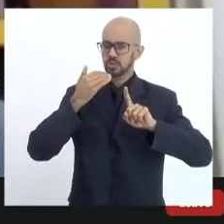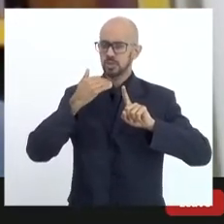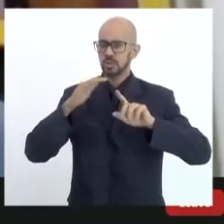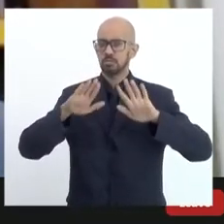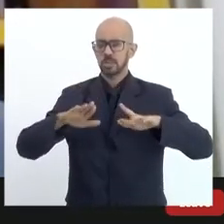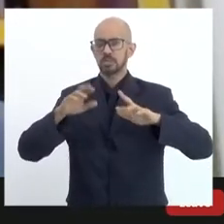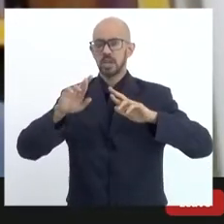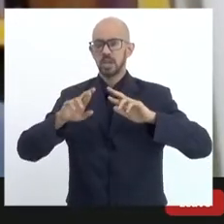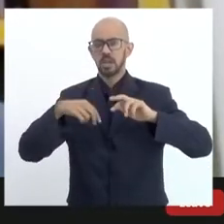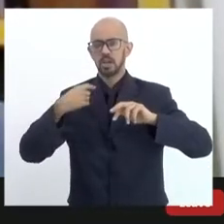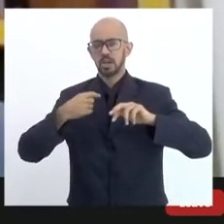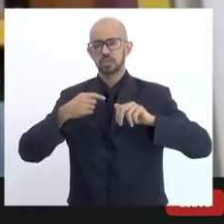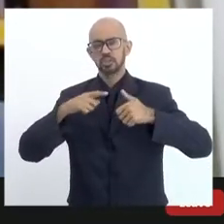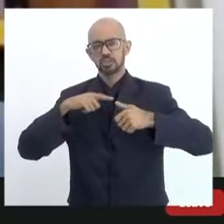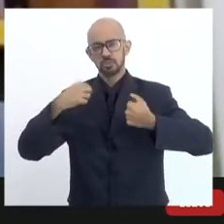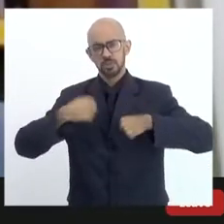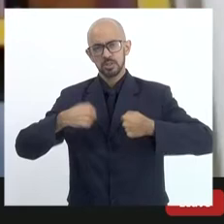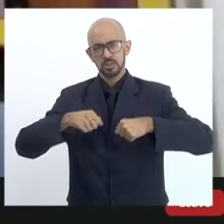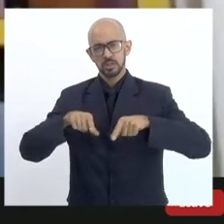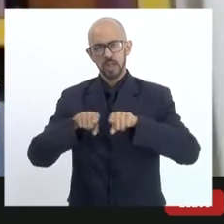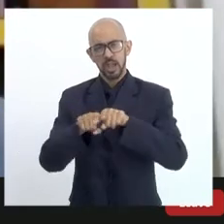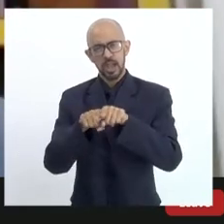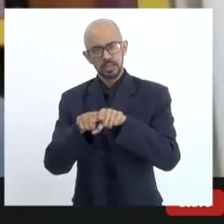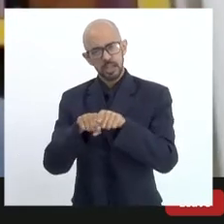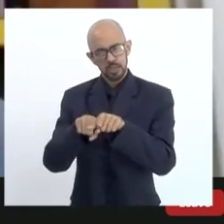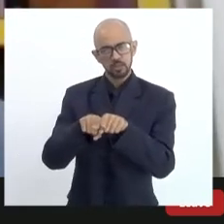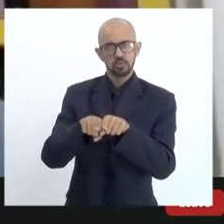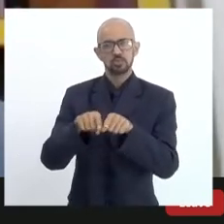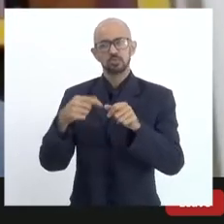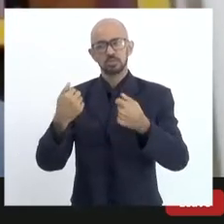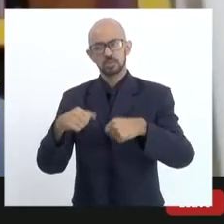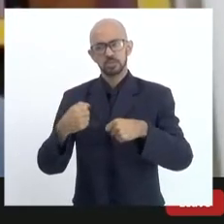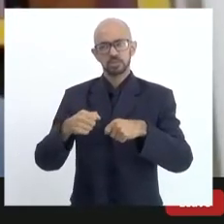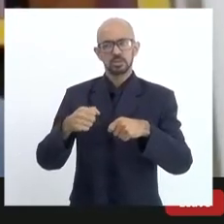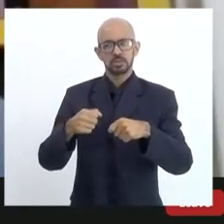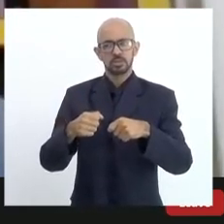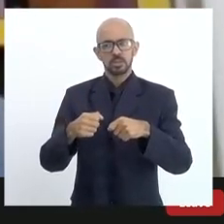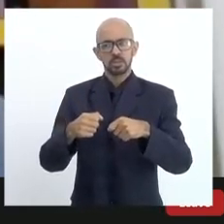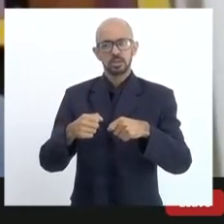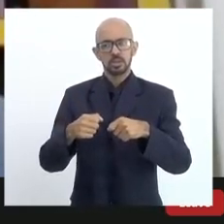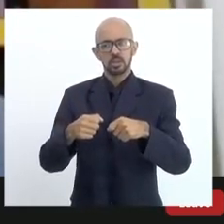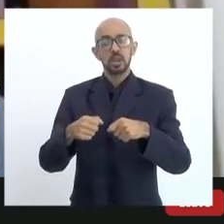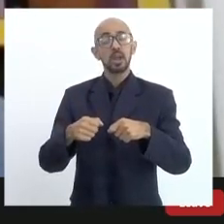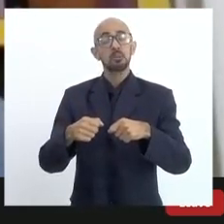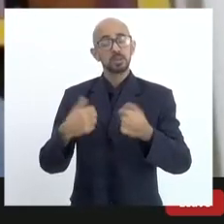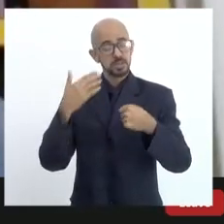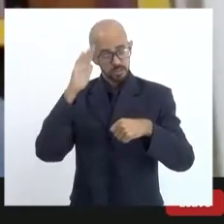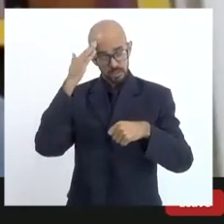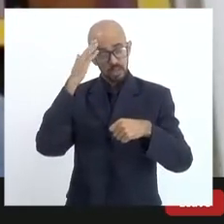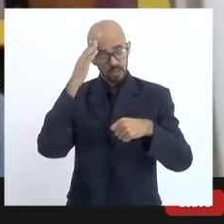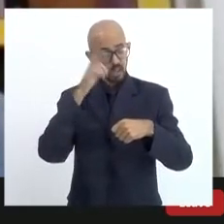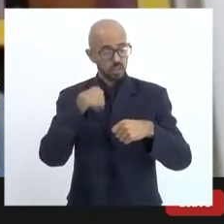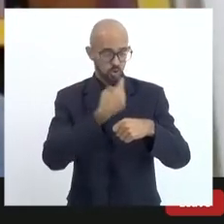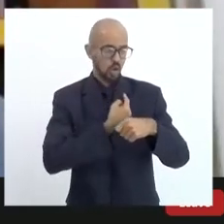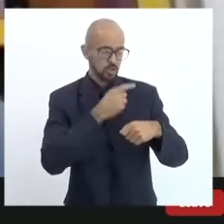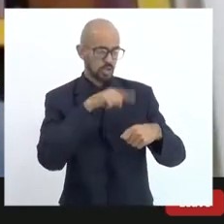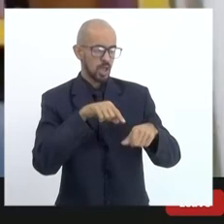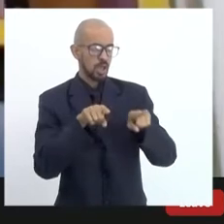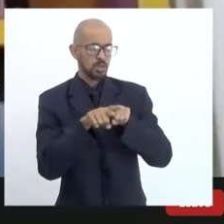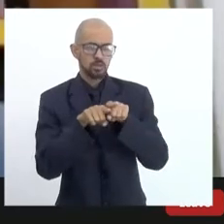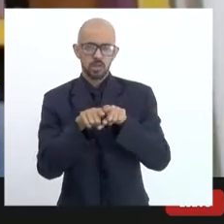aliados, na verdade, né? Essa comissão de aliados. E outra coisa que tem que ser olhada com muito carinho é os